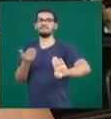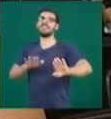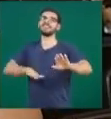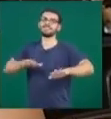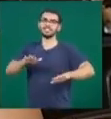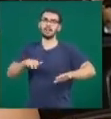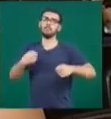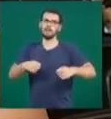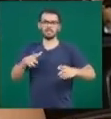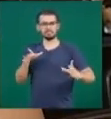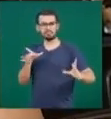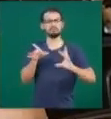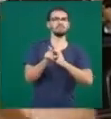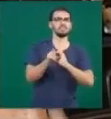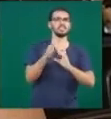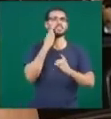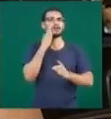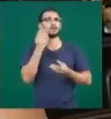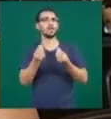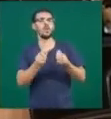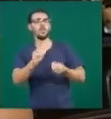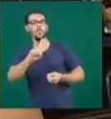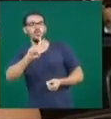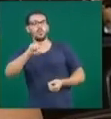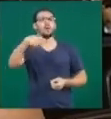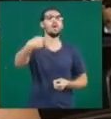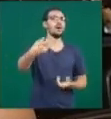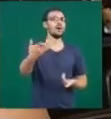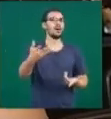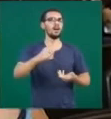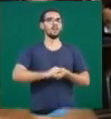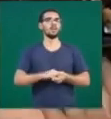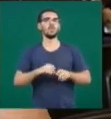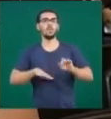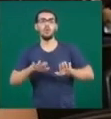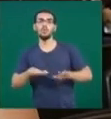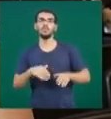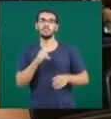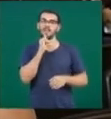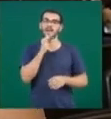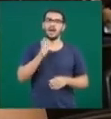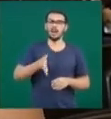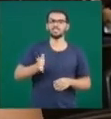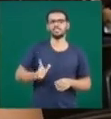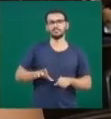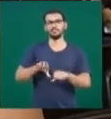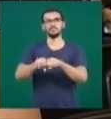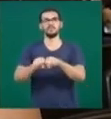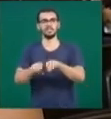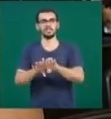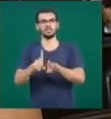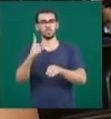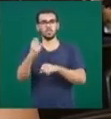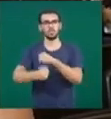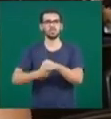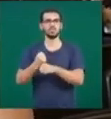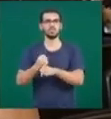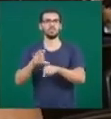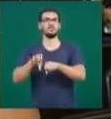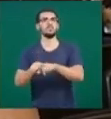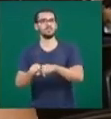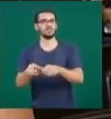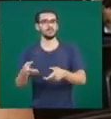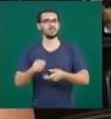lá fora, né, porque a gente está se preparando para ir, então muita gente vai daqui agora, muita gente vai daqui um ano. Então, é mesmo para o aluno ter